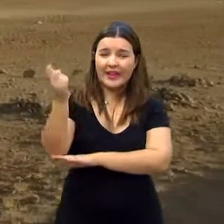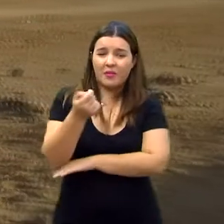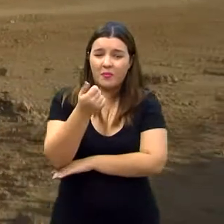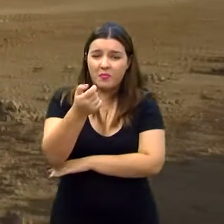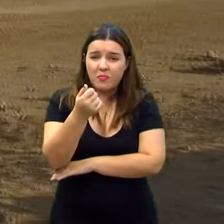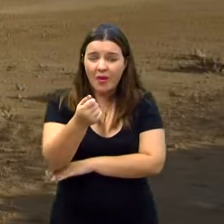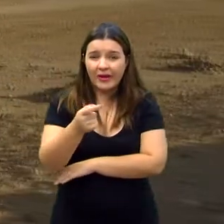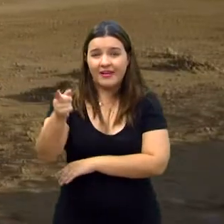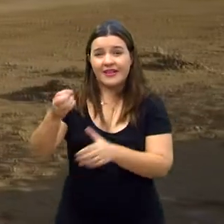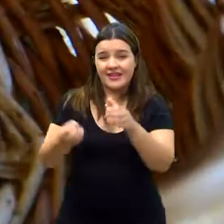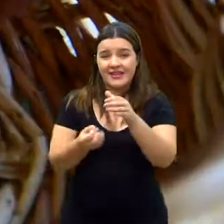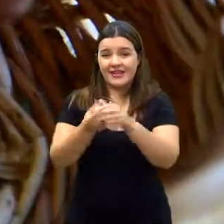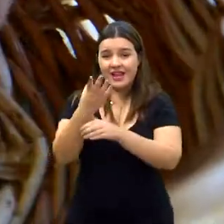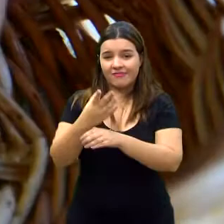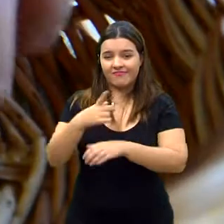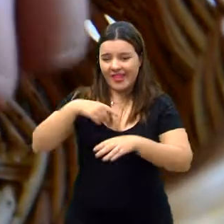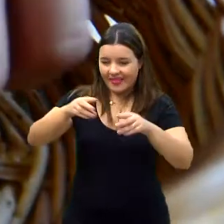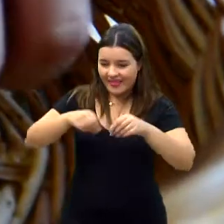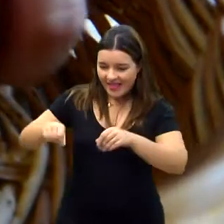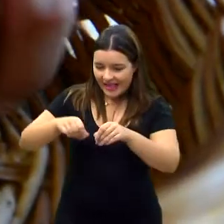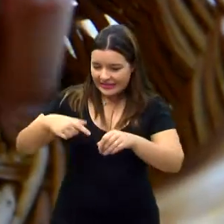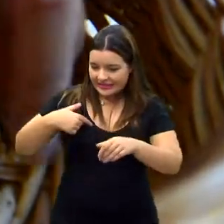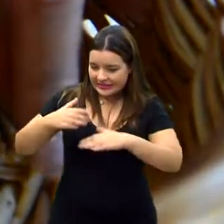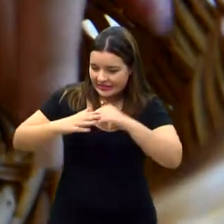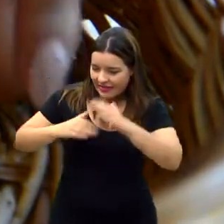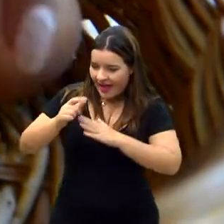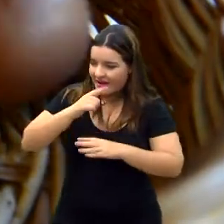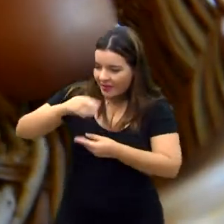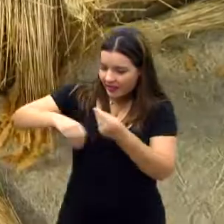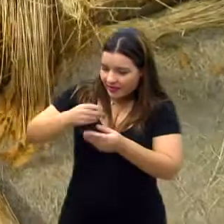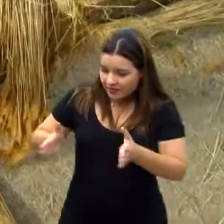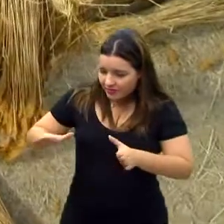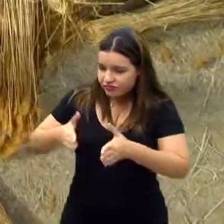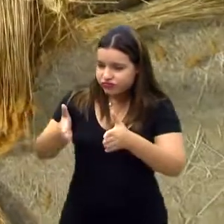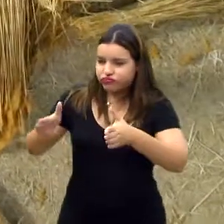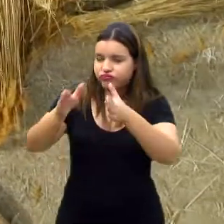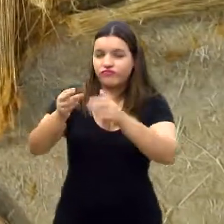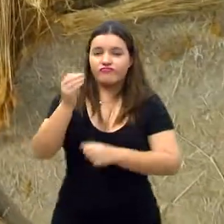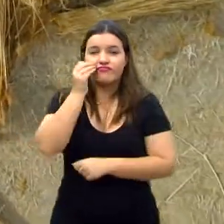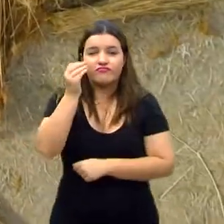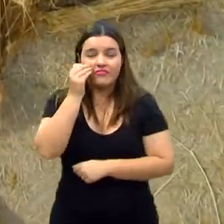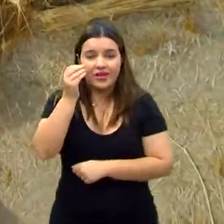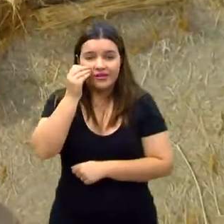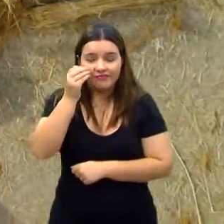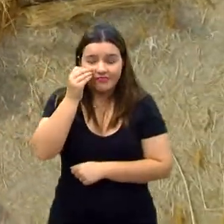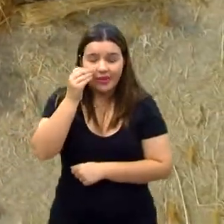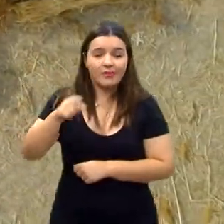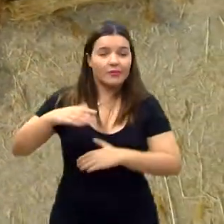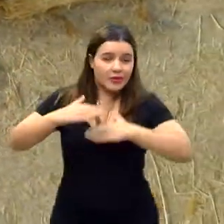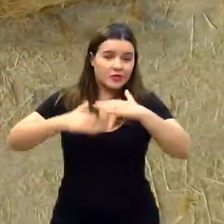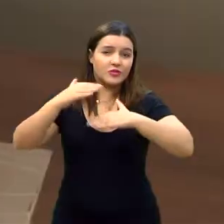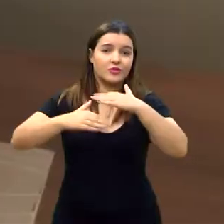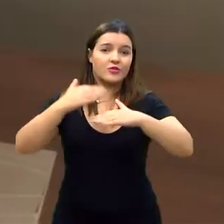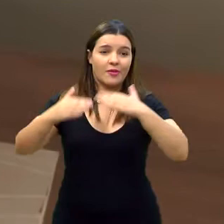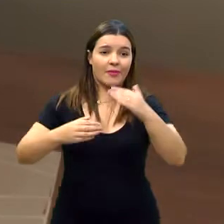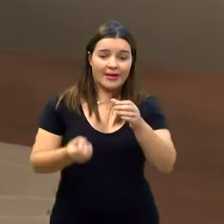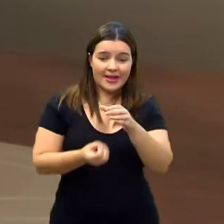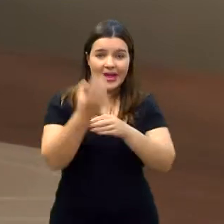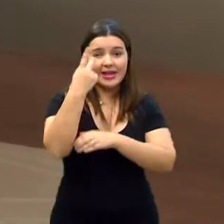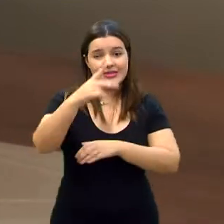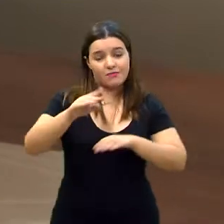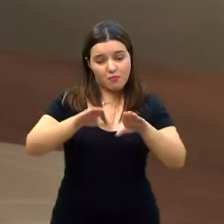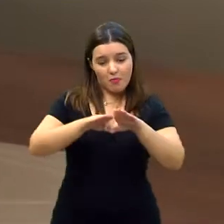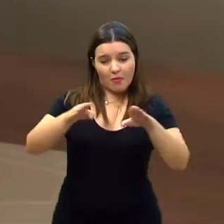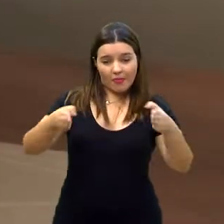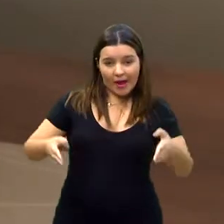tijolo de Barro em Palhas nas construções locais em materiais Como vime e junco Oi para o desenvolvimento de móveis o